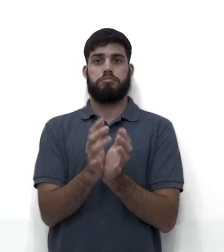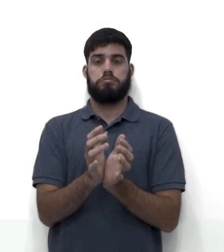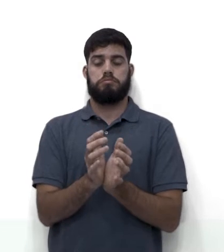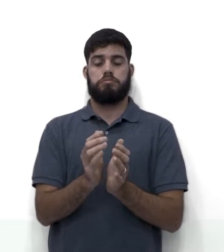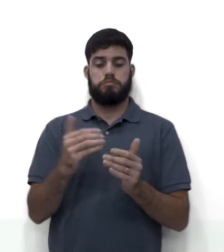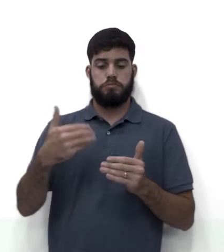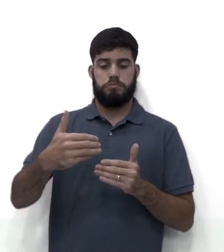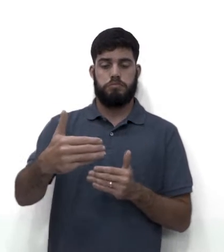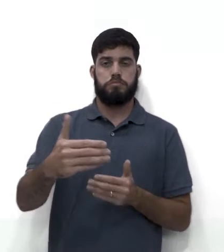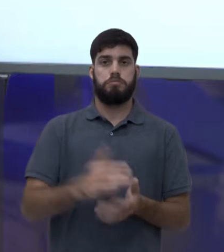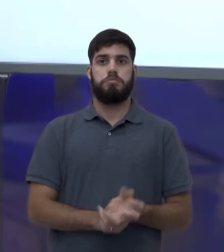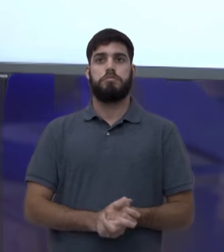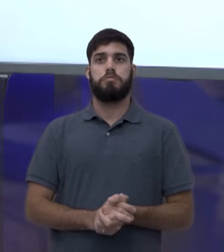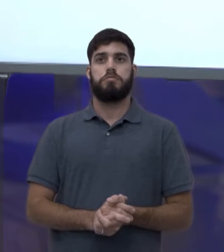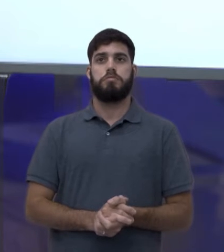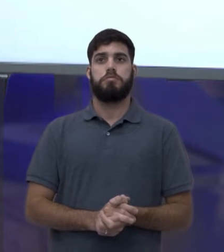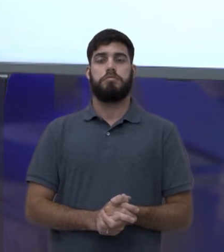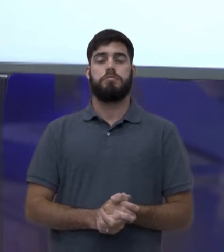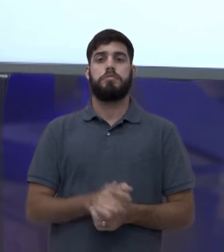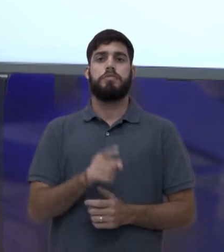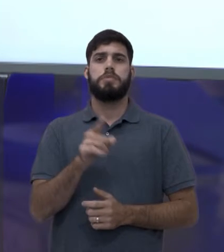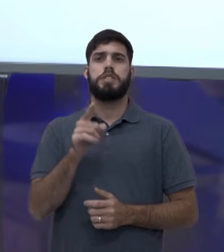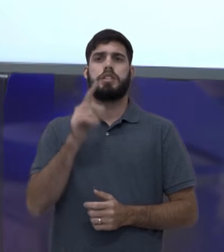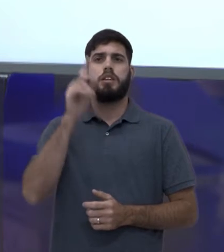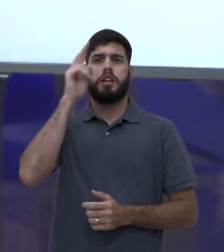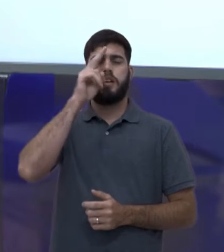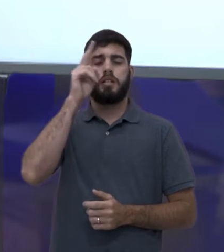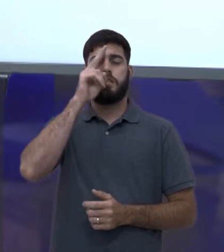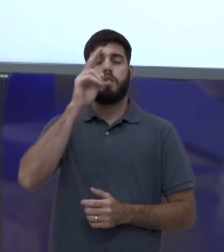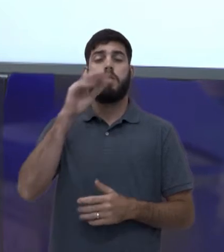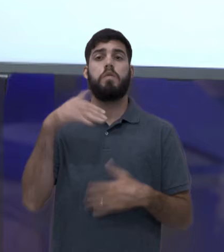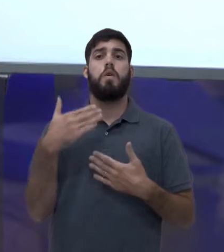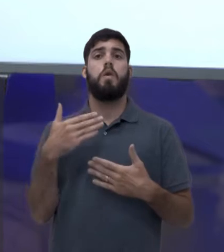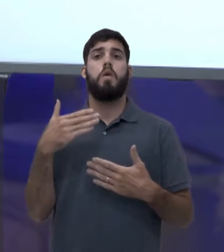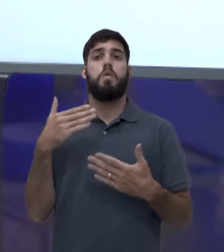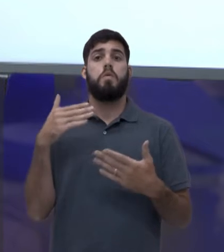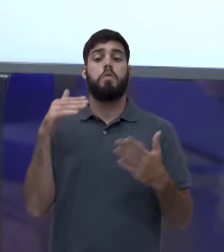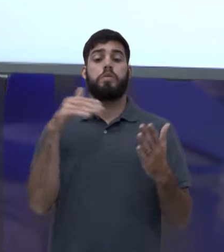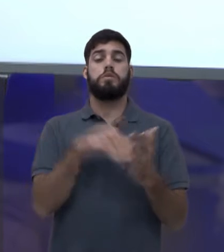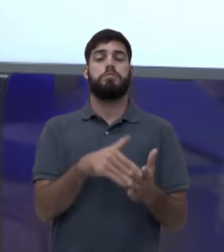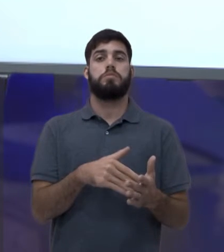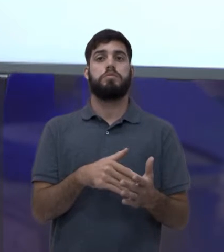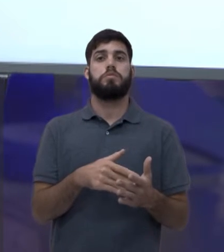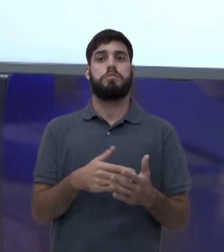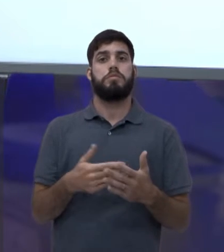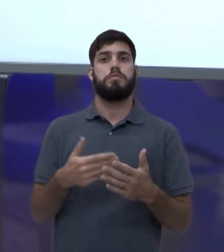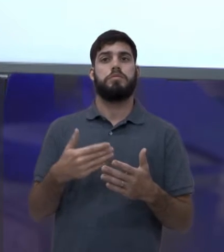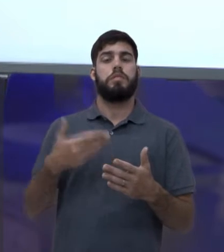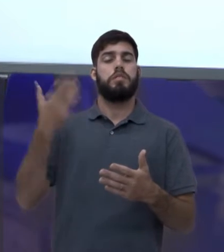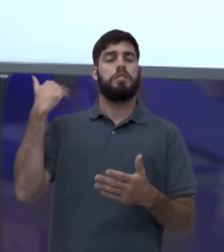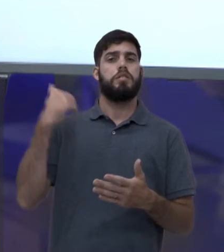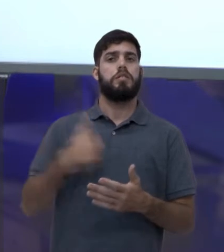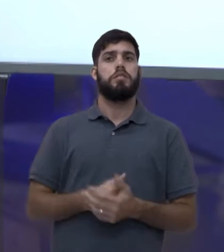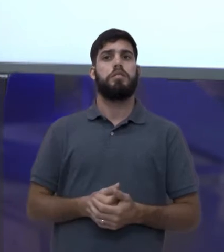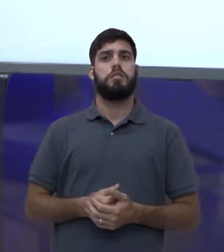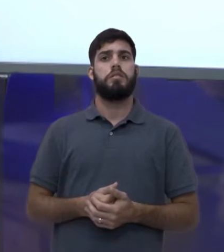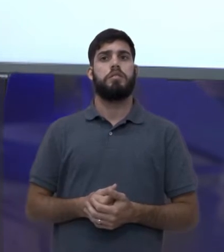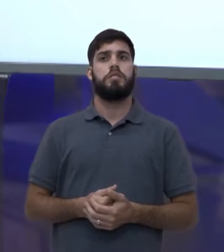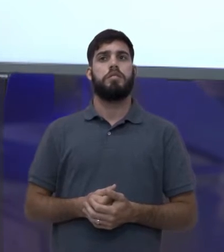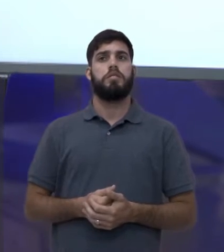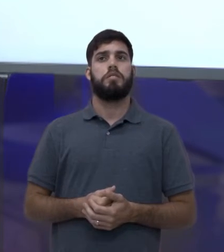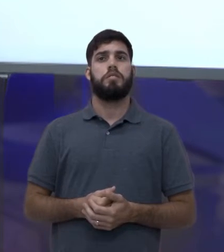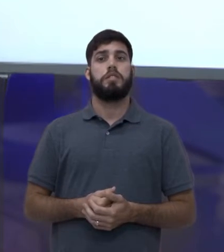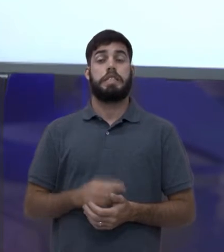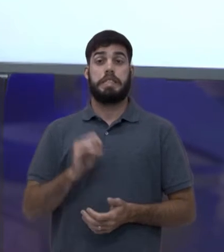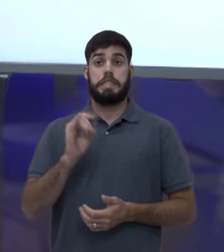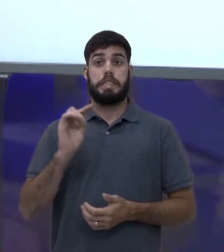dessa sequência figural? Vocês lembram qual foi o último termo que a gente deixou lá no exemplo anterior? Se a gente